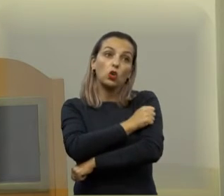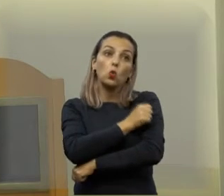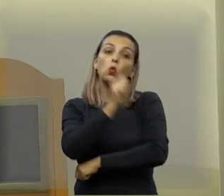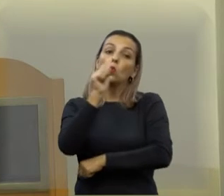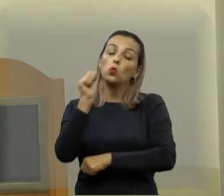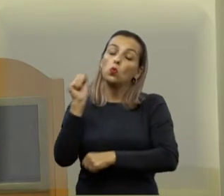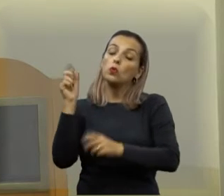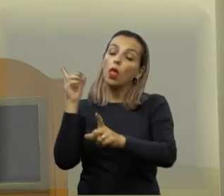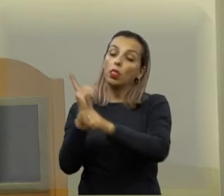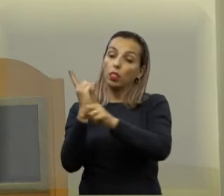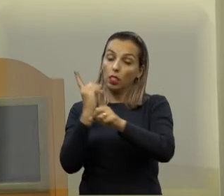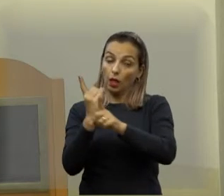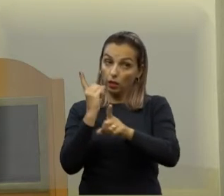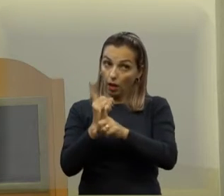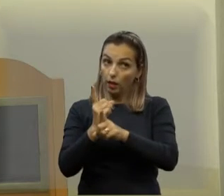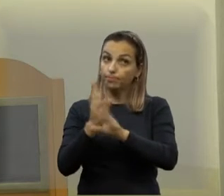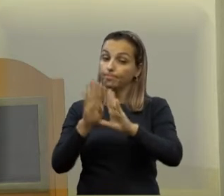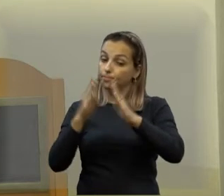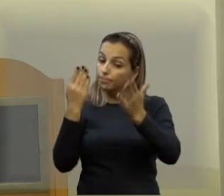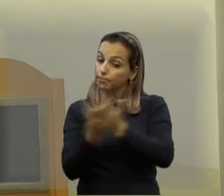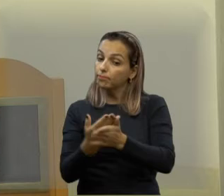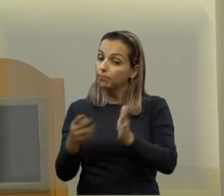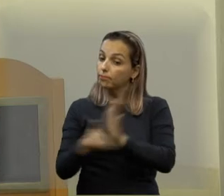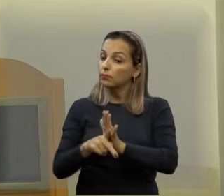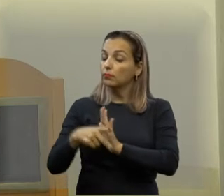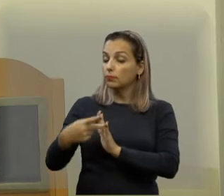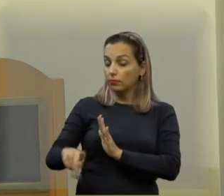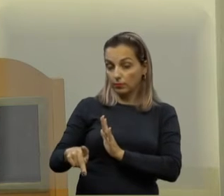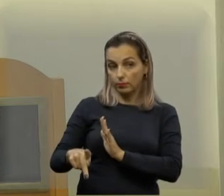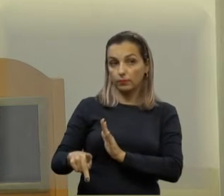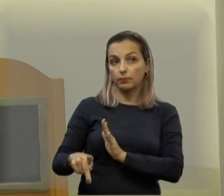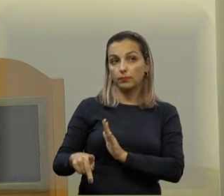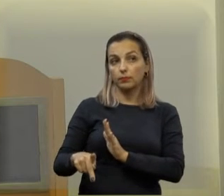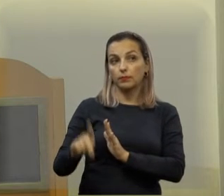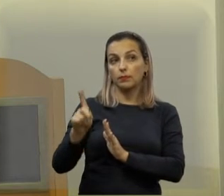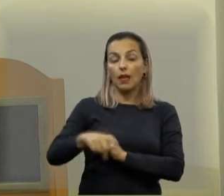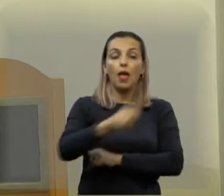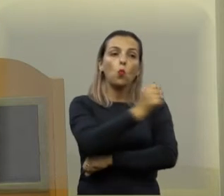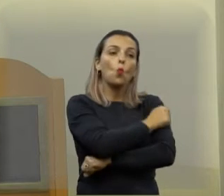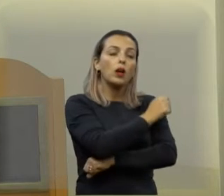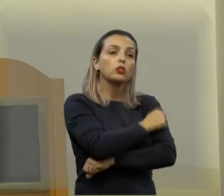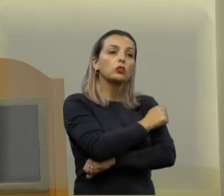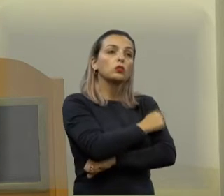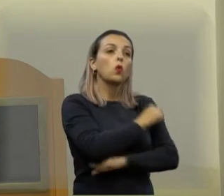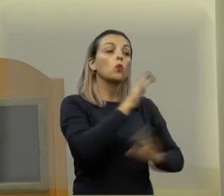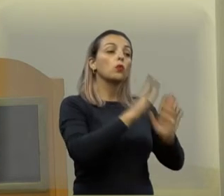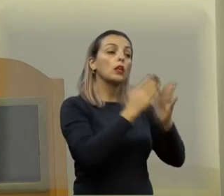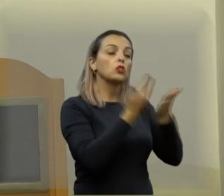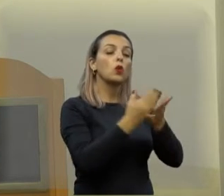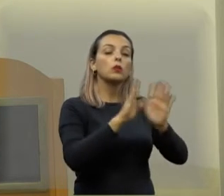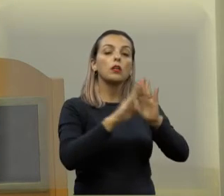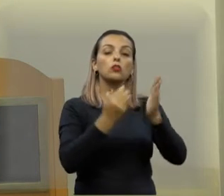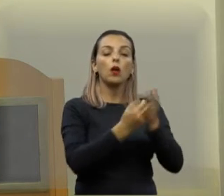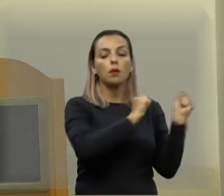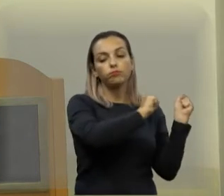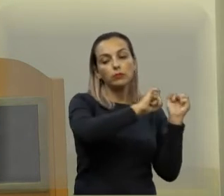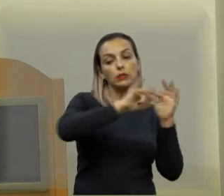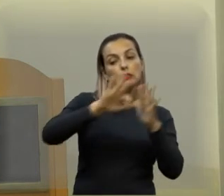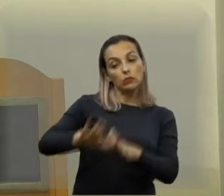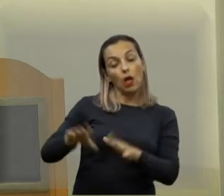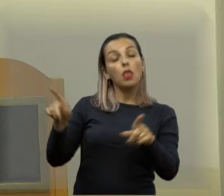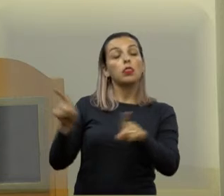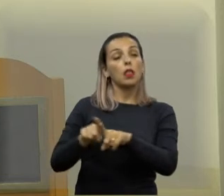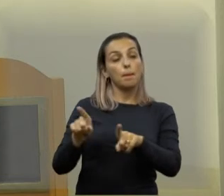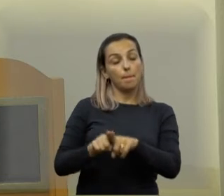MF Luiz Roberto Salinas quando local passará a atender alunos de outras unidades escolares conforme